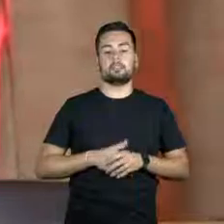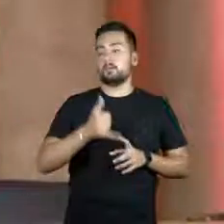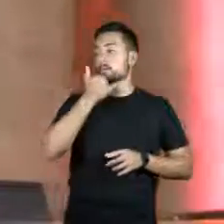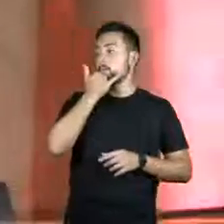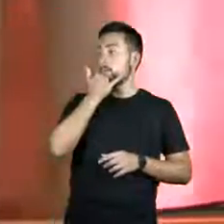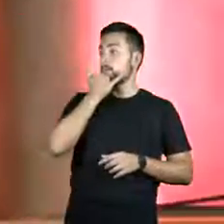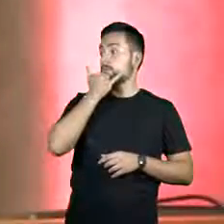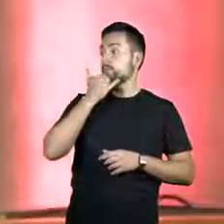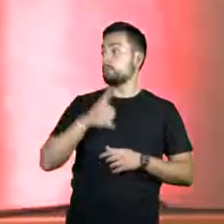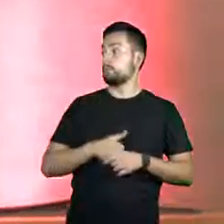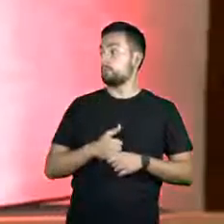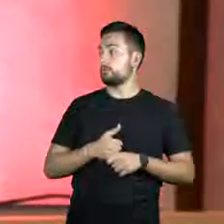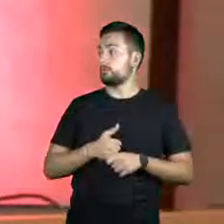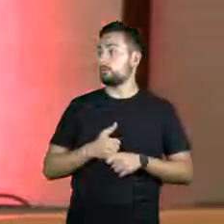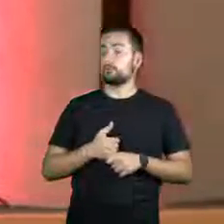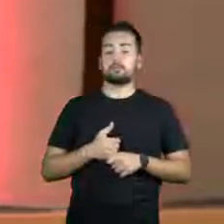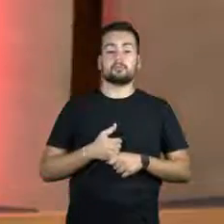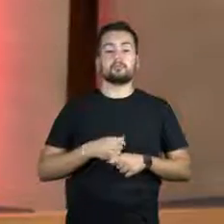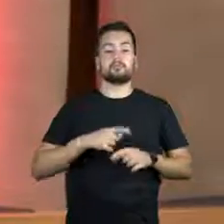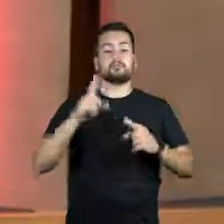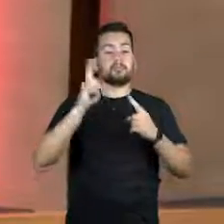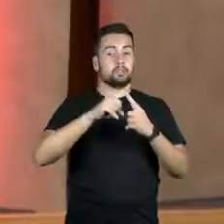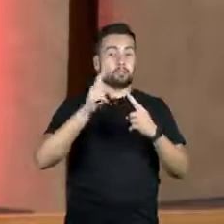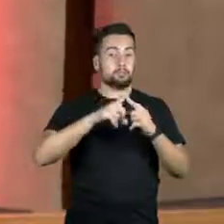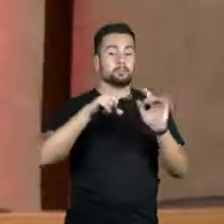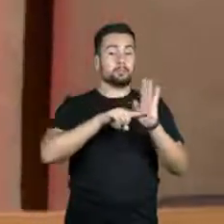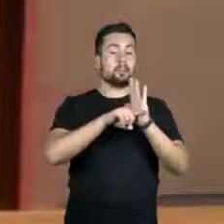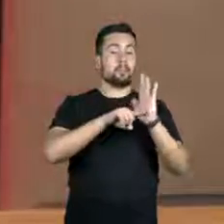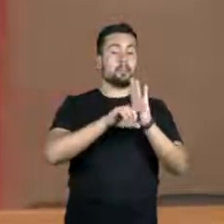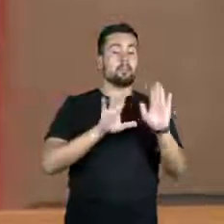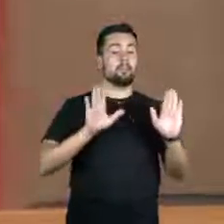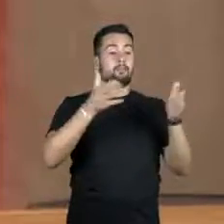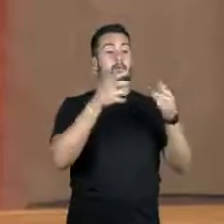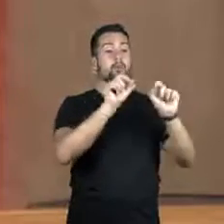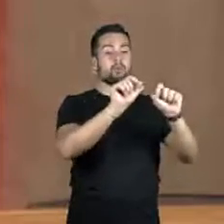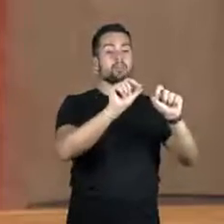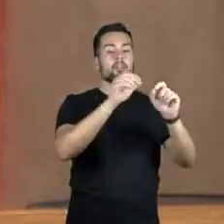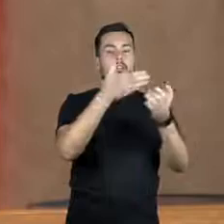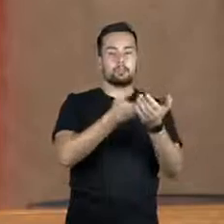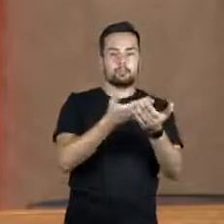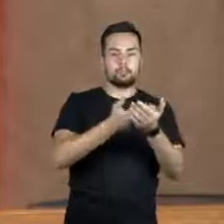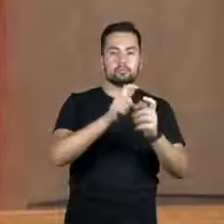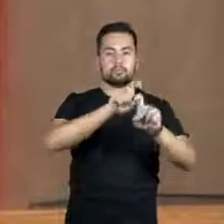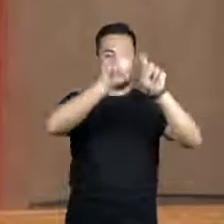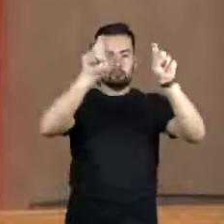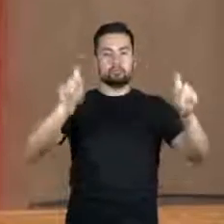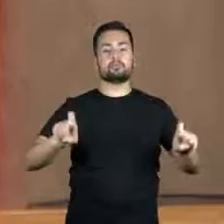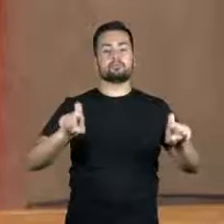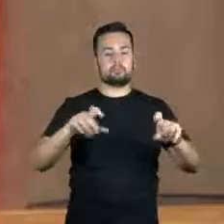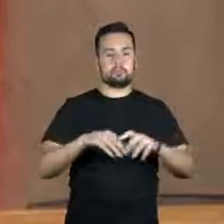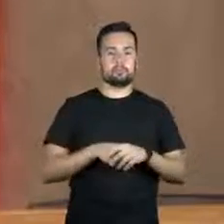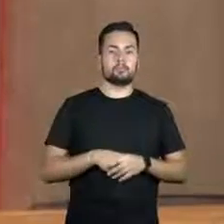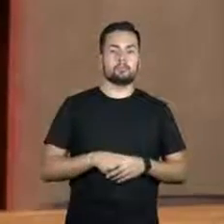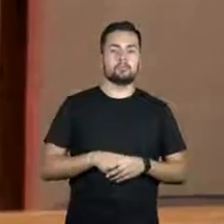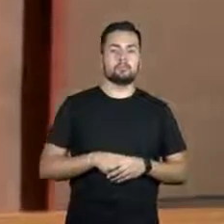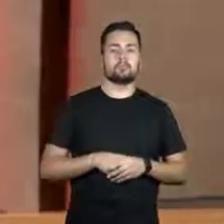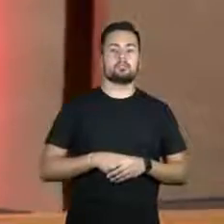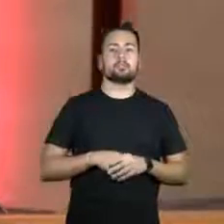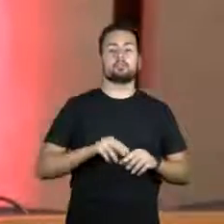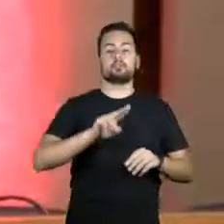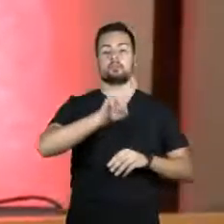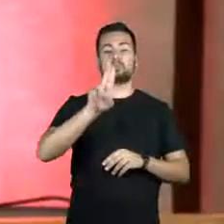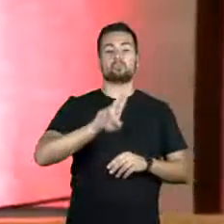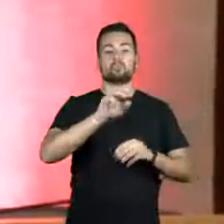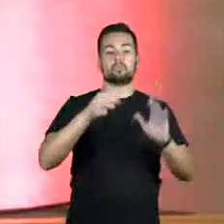Desculpa. Esse é um tipo de análise muito mais voltada ao estudo computacional, né, ao uso de softwares